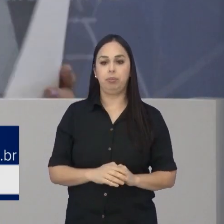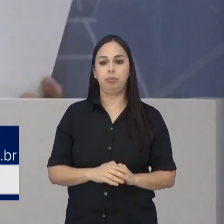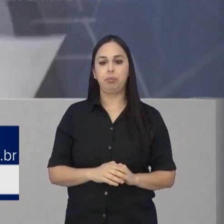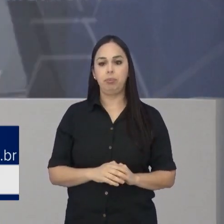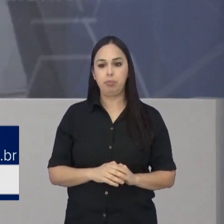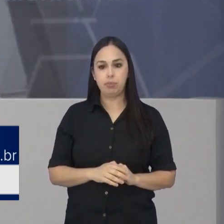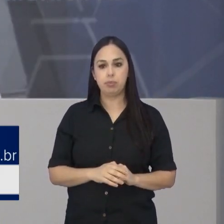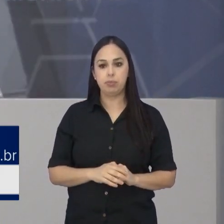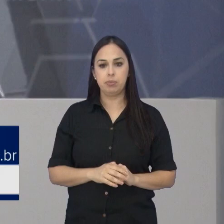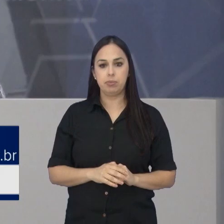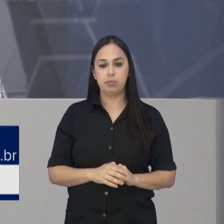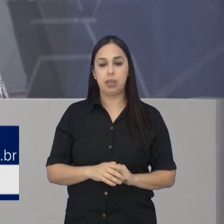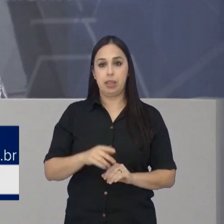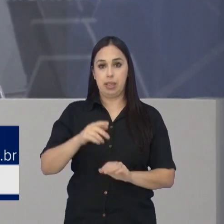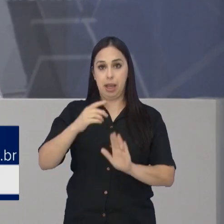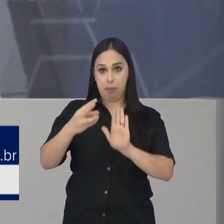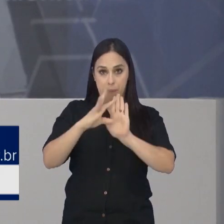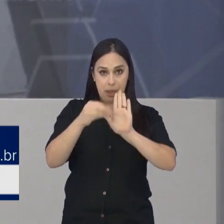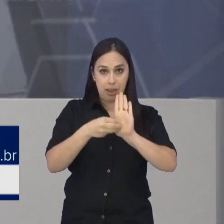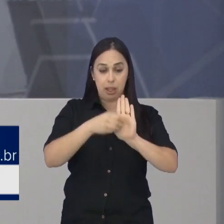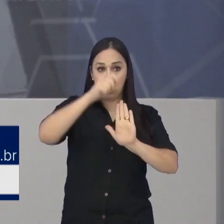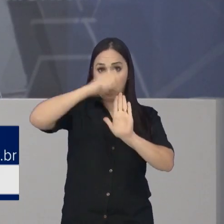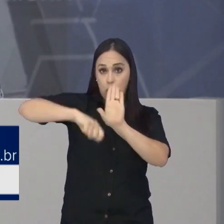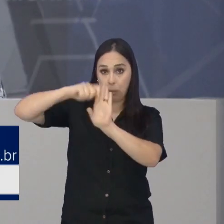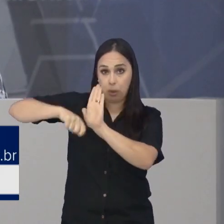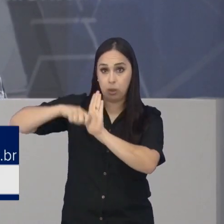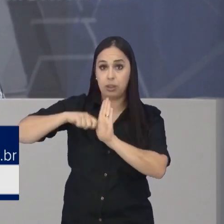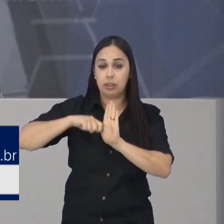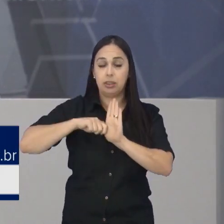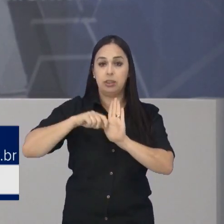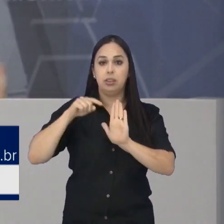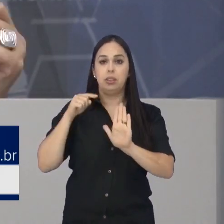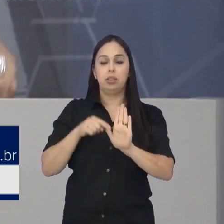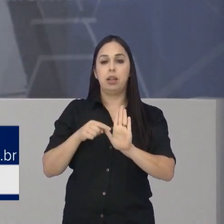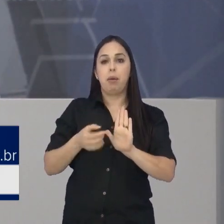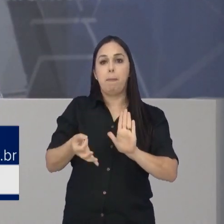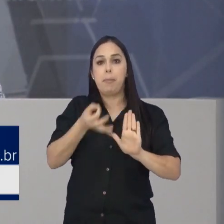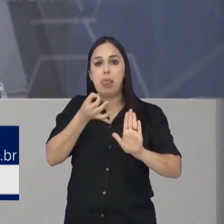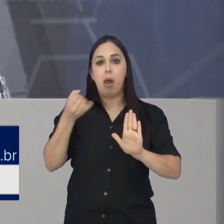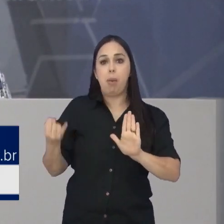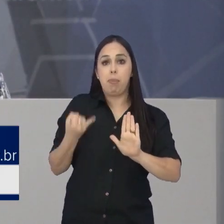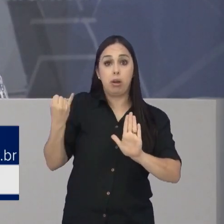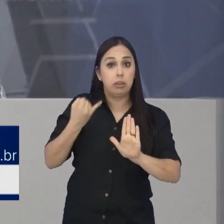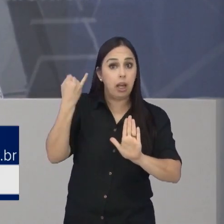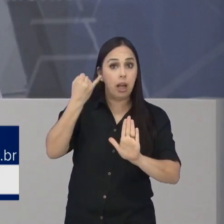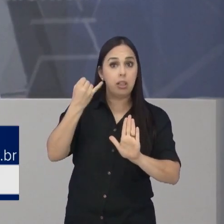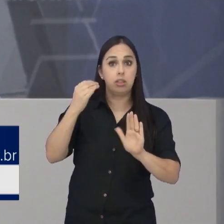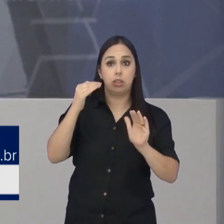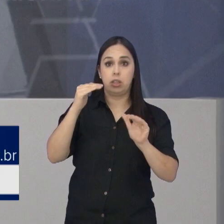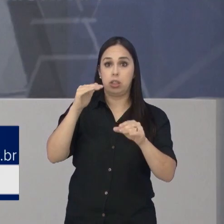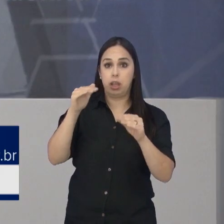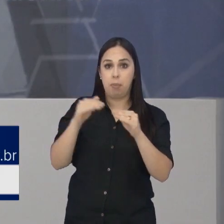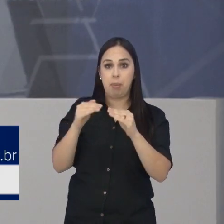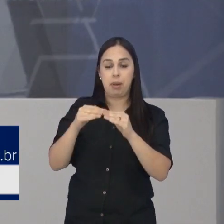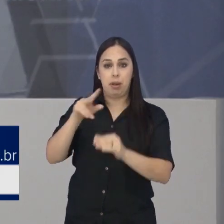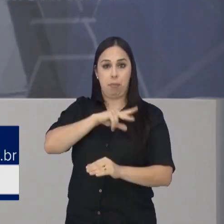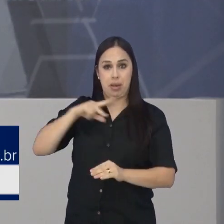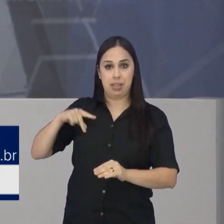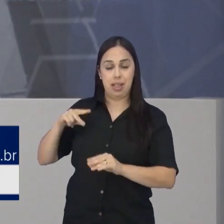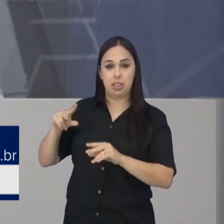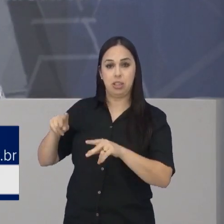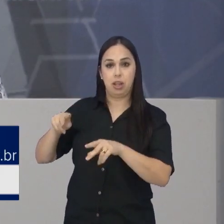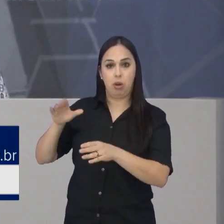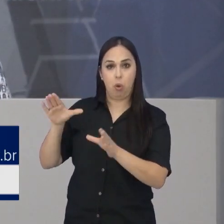foi assinada por todos, teve esse parecer importante, favorável, do presidente da